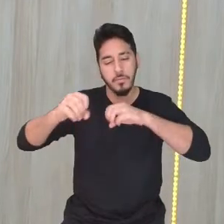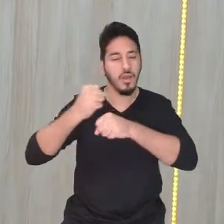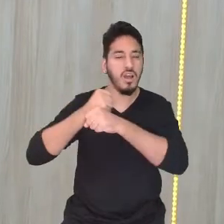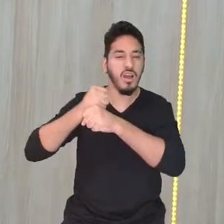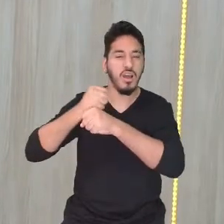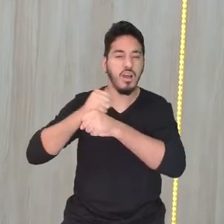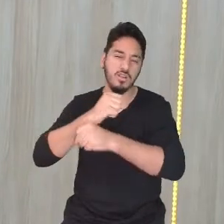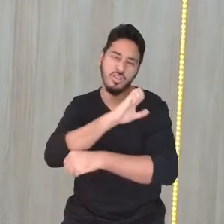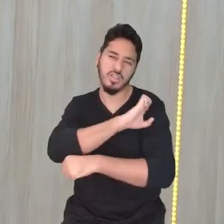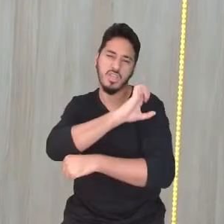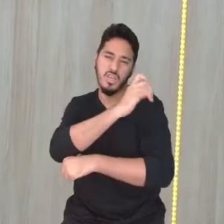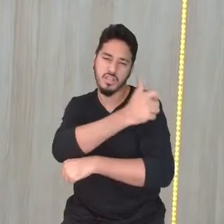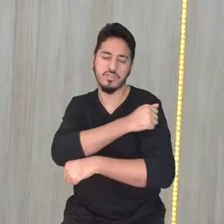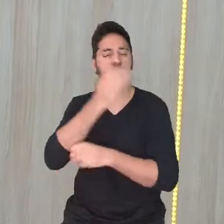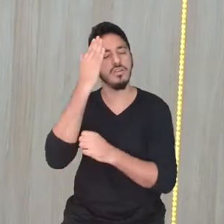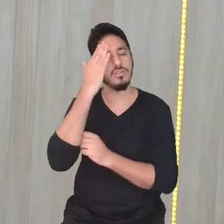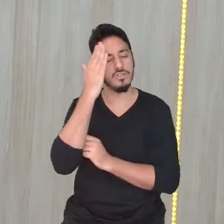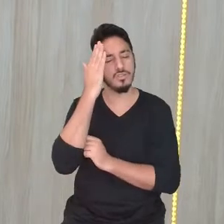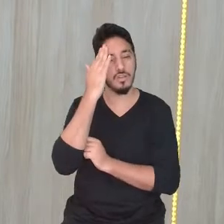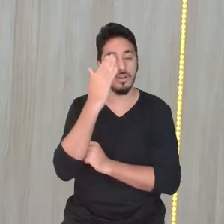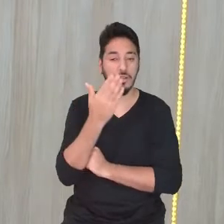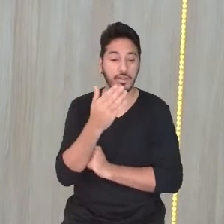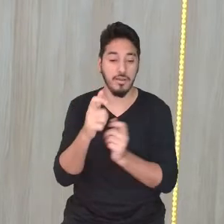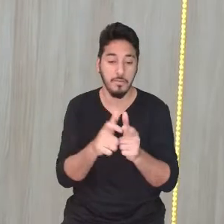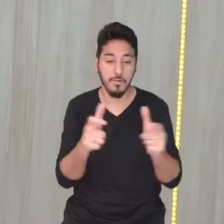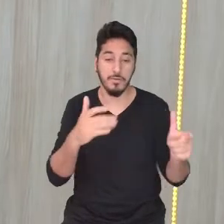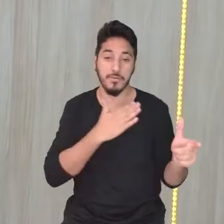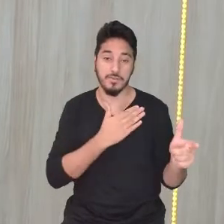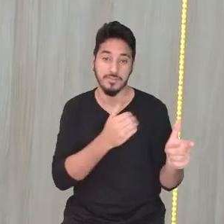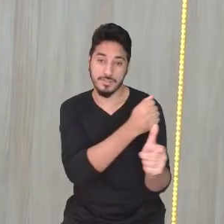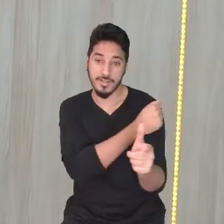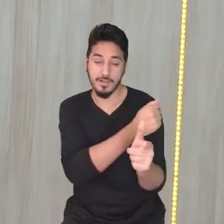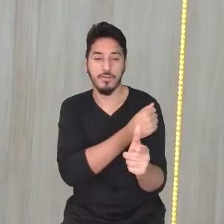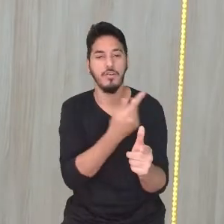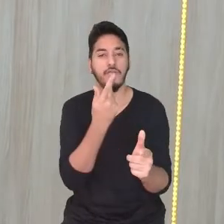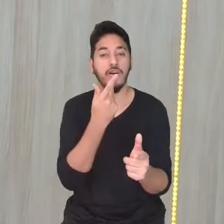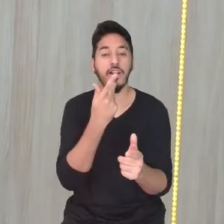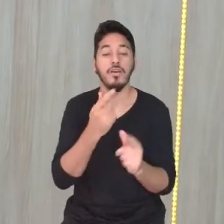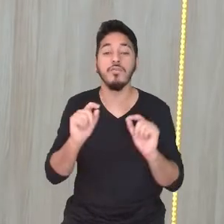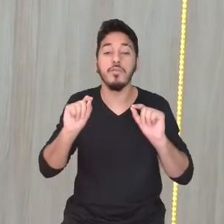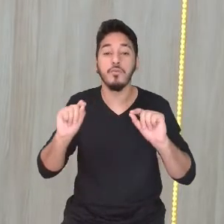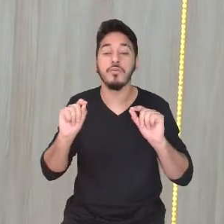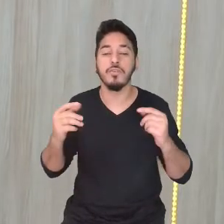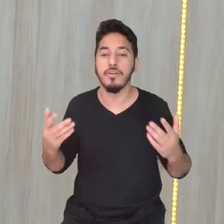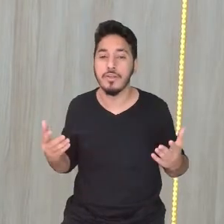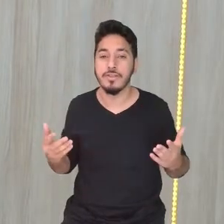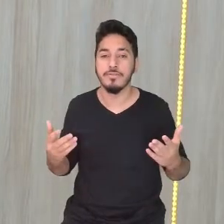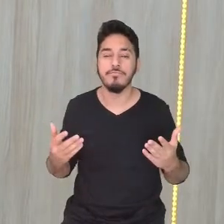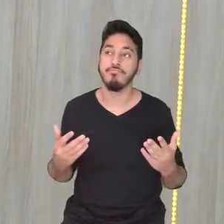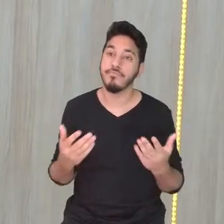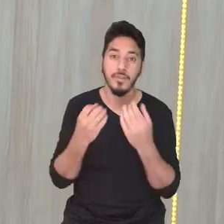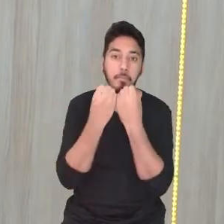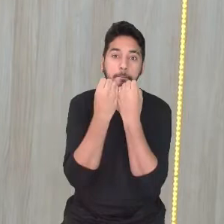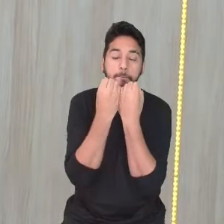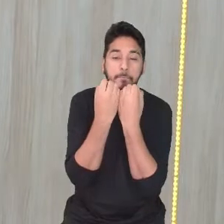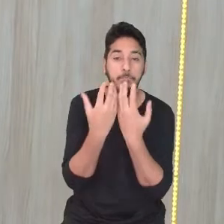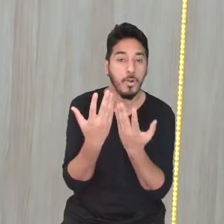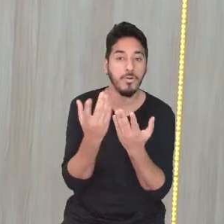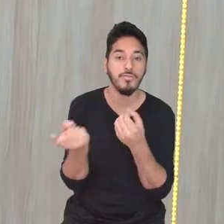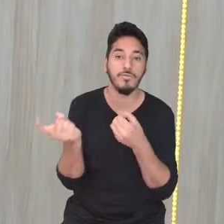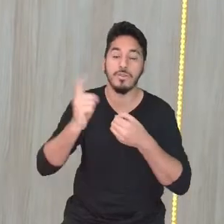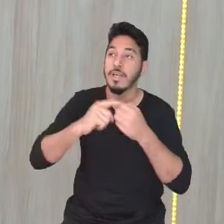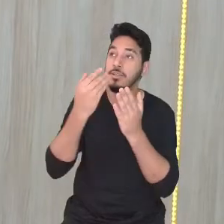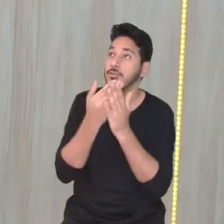adultos e sei bem que a maioria dos meus estudantes relatavam o quanto se sentiam bem em ter